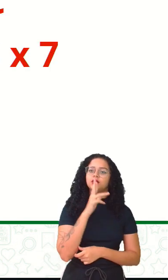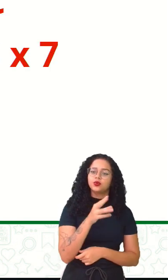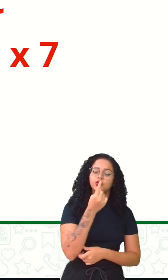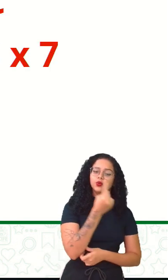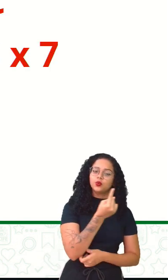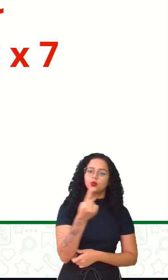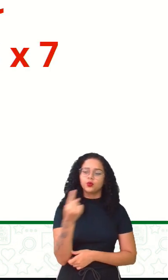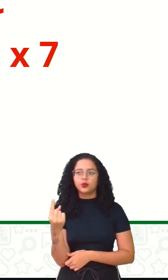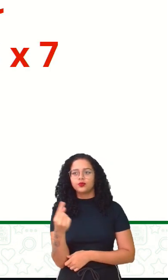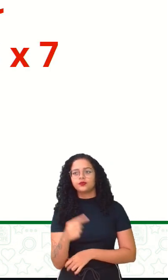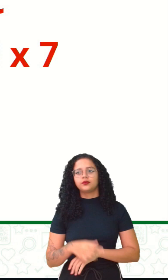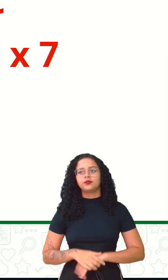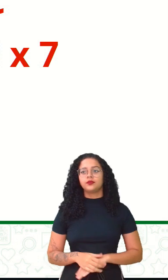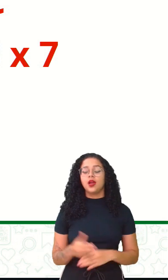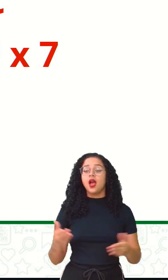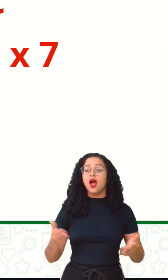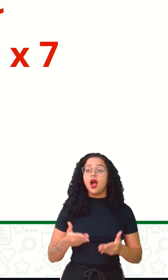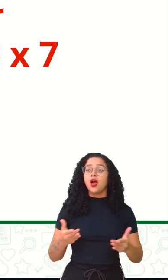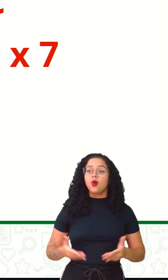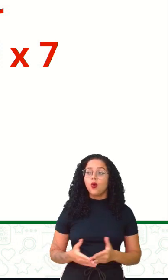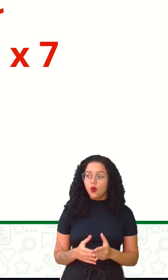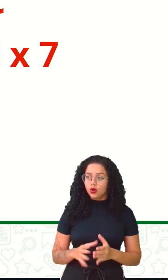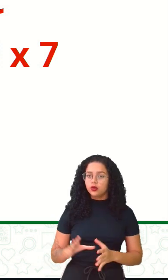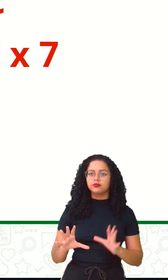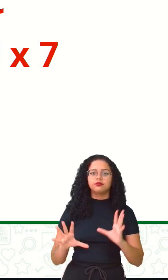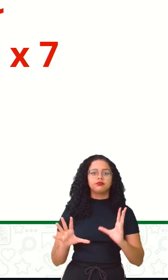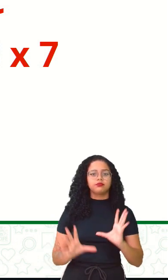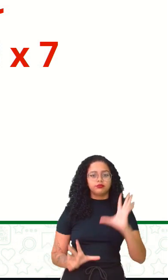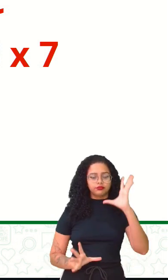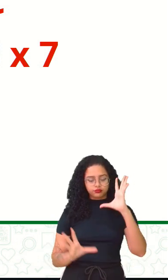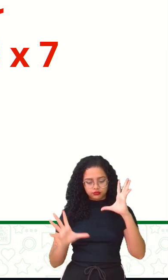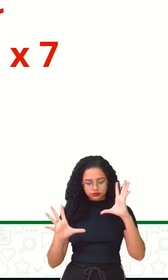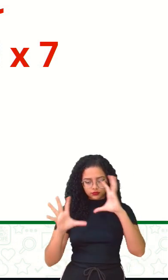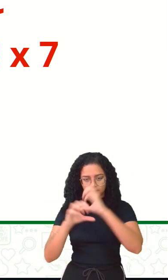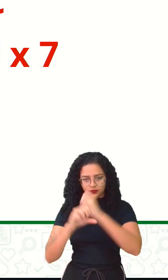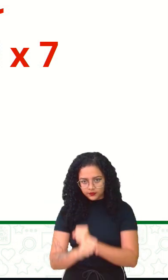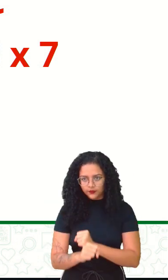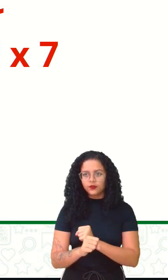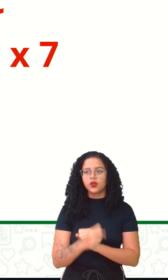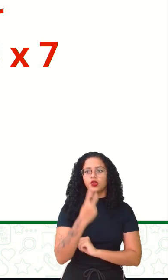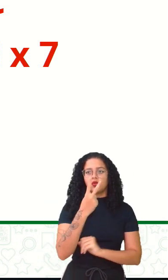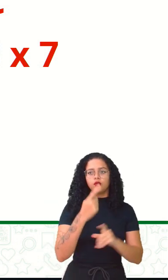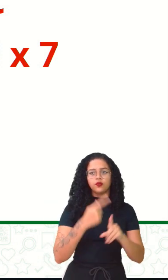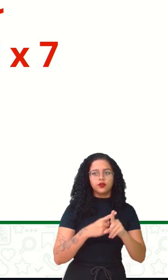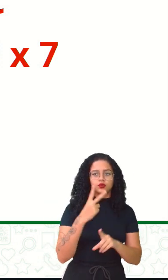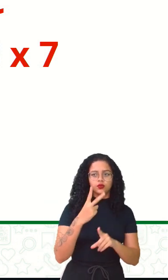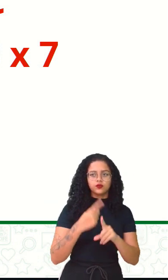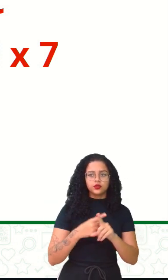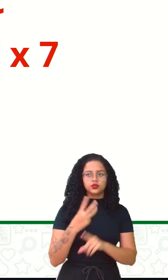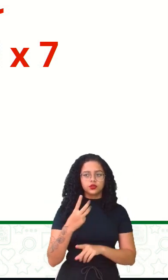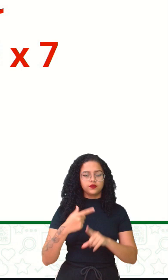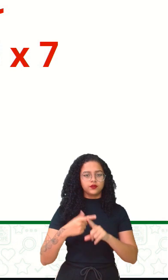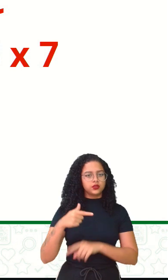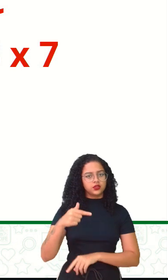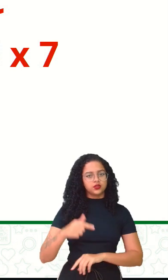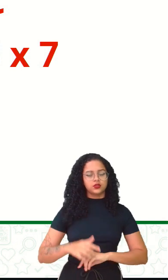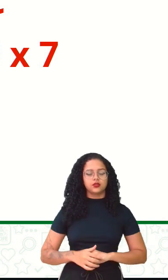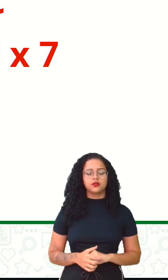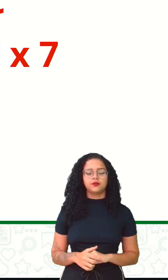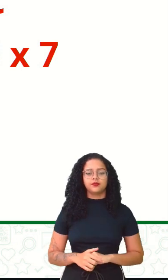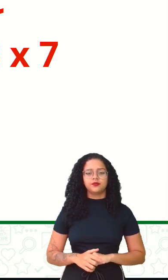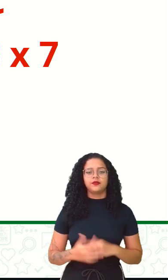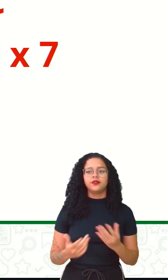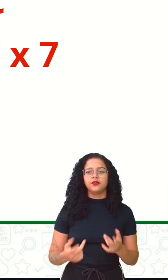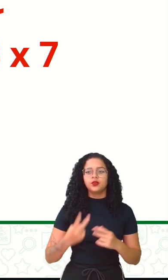1. E aí eu vou multiplicar os valores. 2 vezes 2 vezes 3 vezes 7.